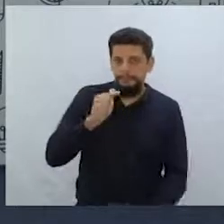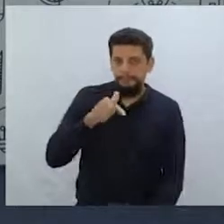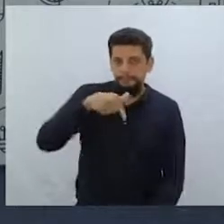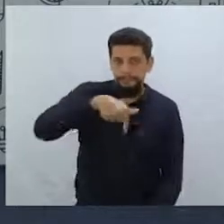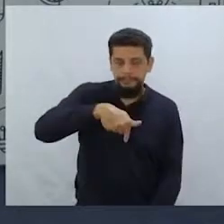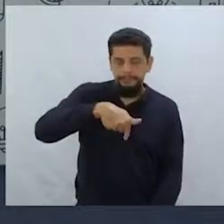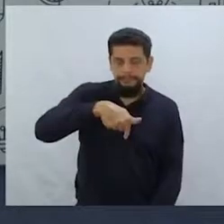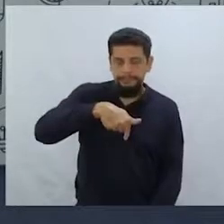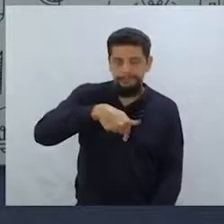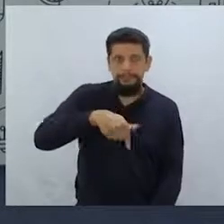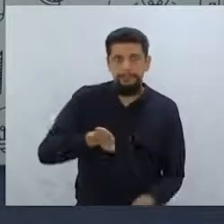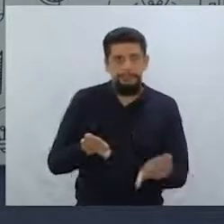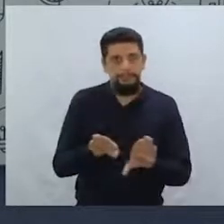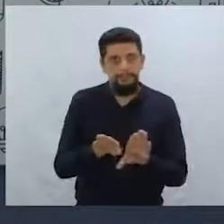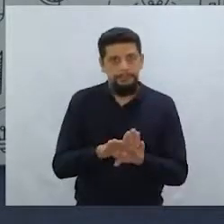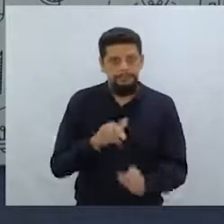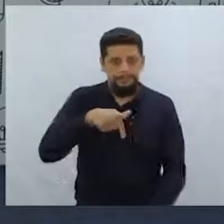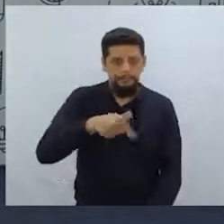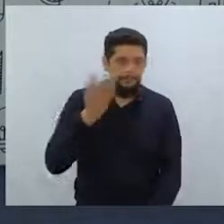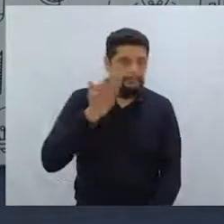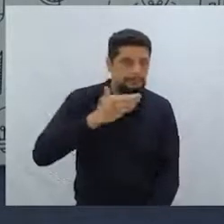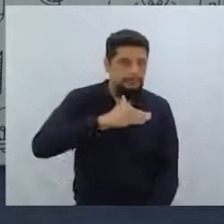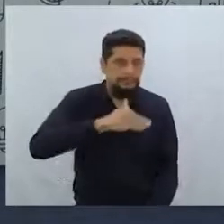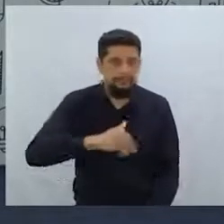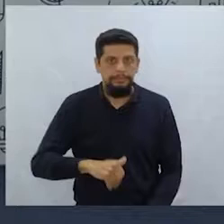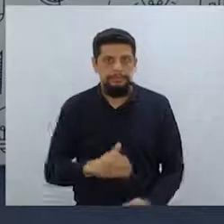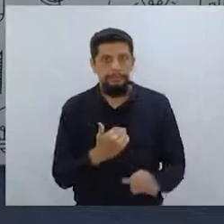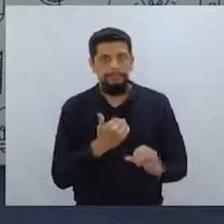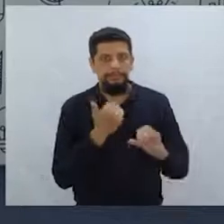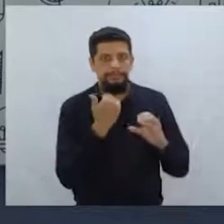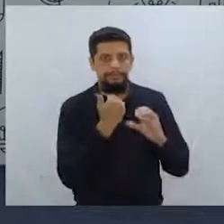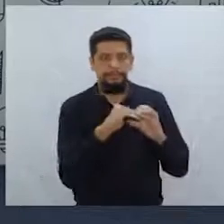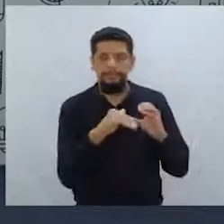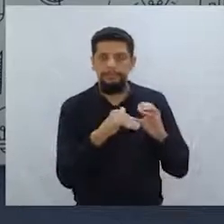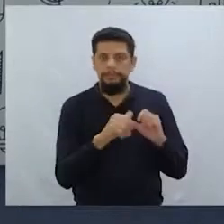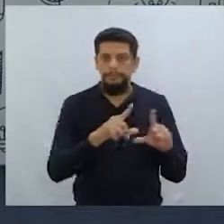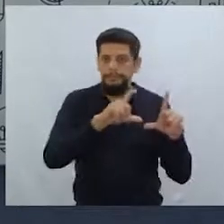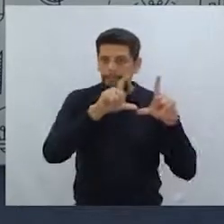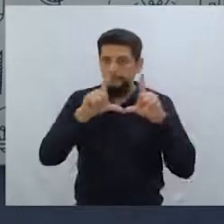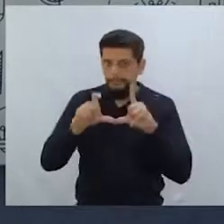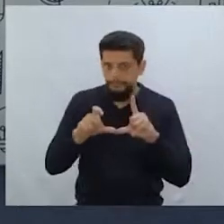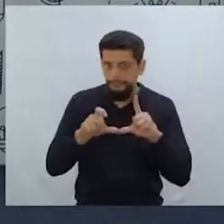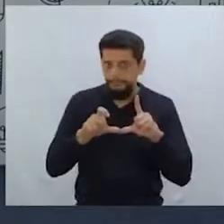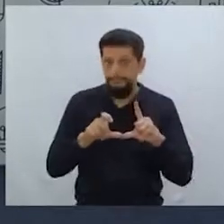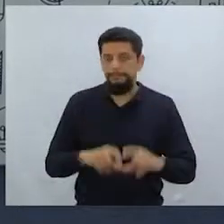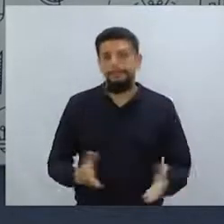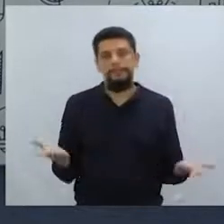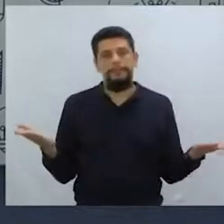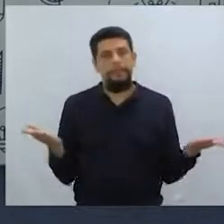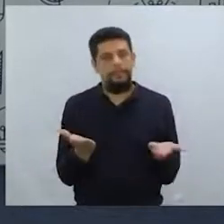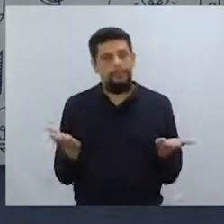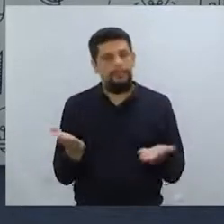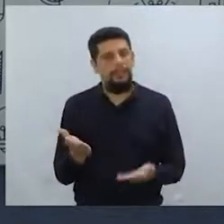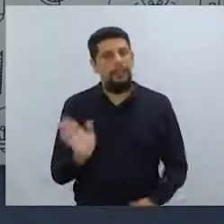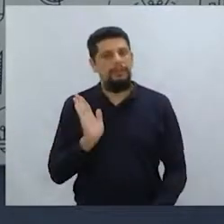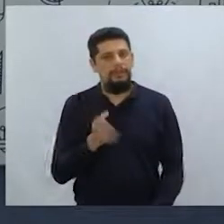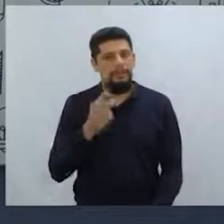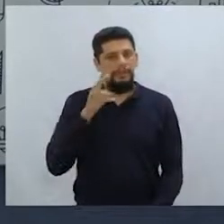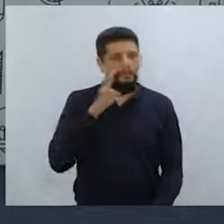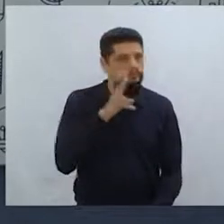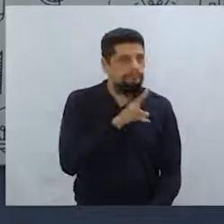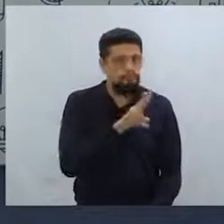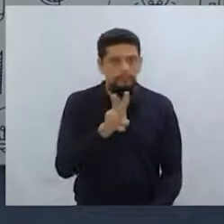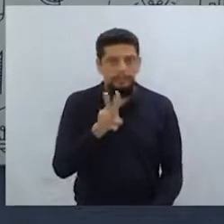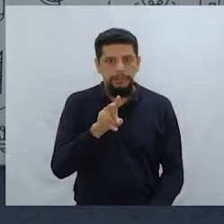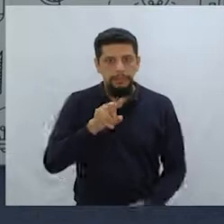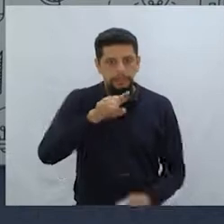foram 7 crianças que nos mandaram lá o seu animal de estimação. Não foi isso? Agora que a gente